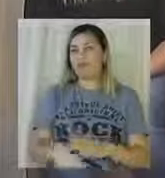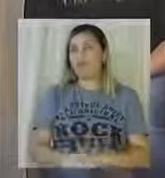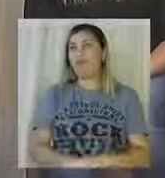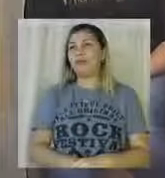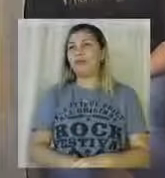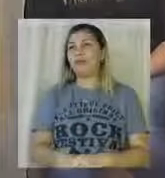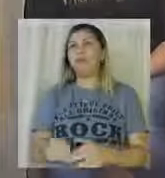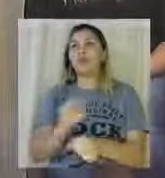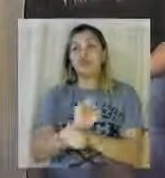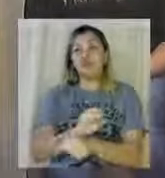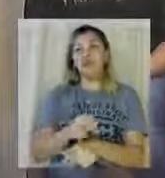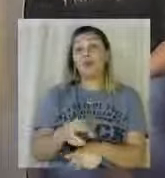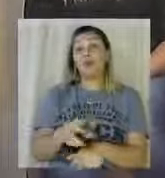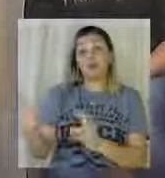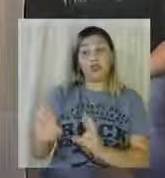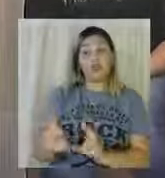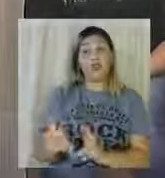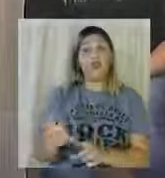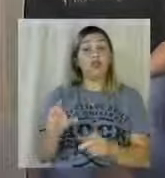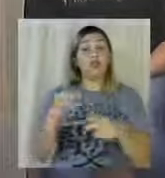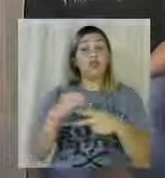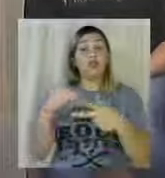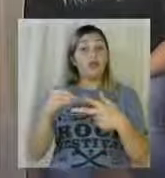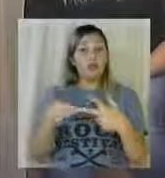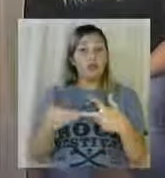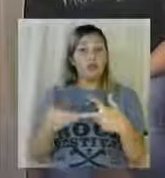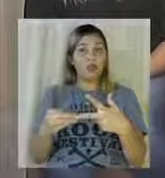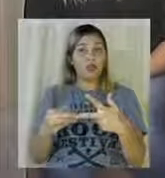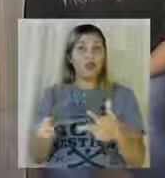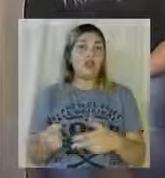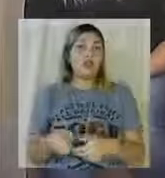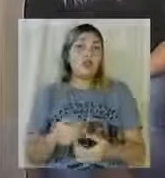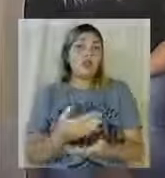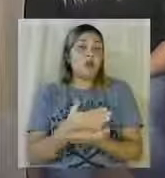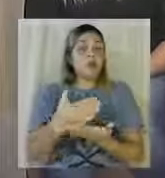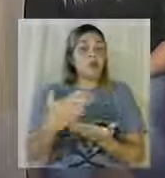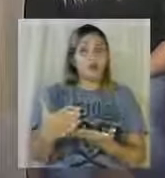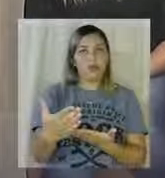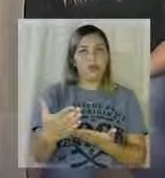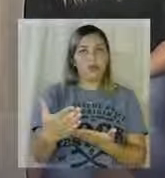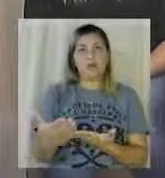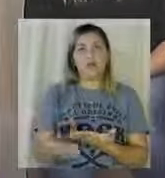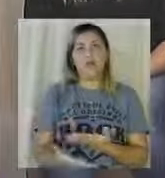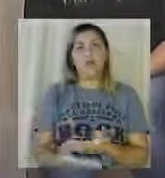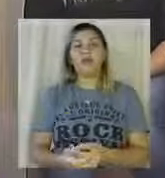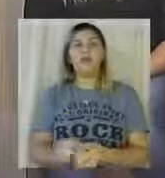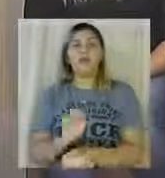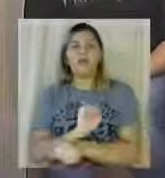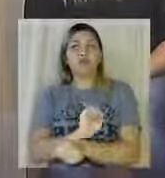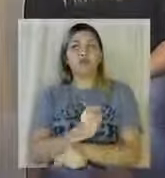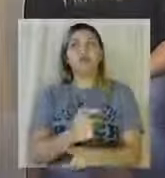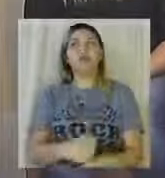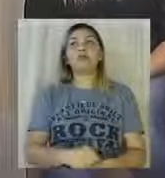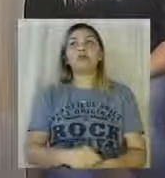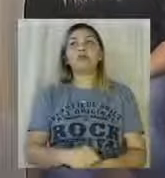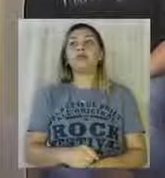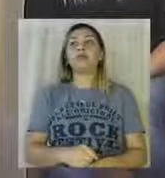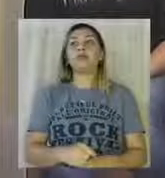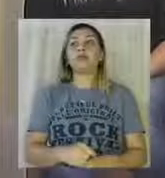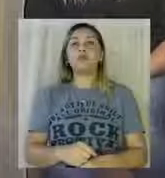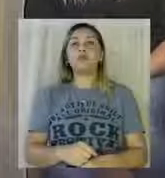Estou esperando a resposta do Enem, né? Para ter a oportunidade de começar. Aguardando. Mas em